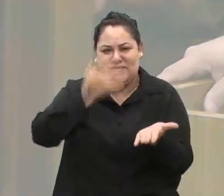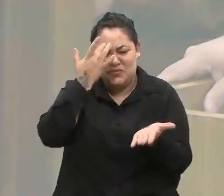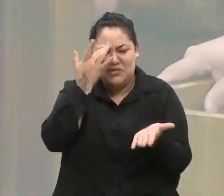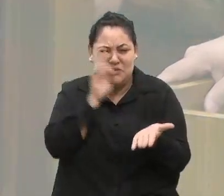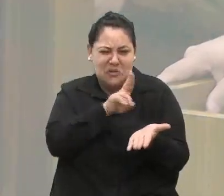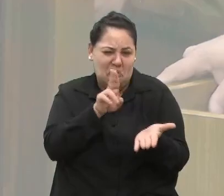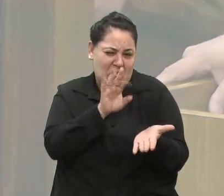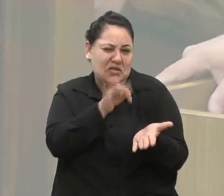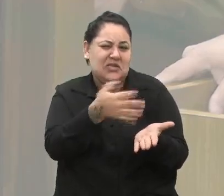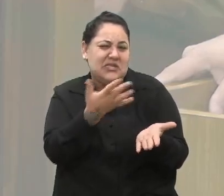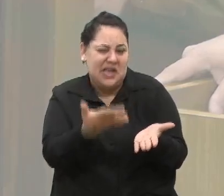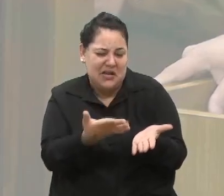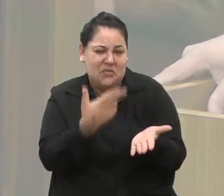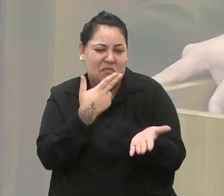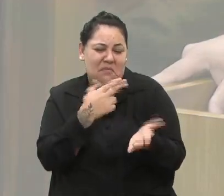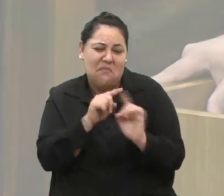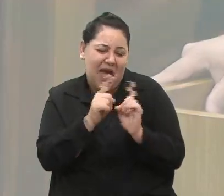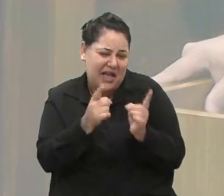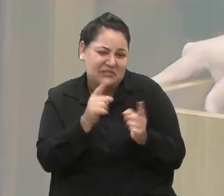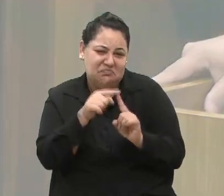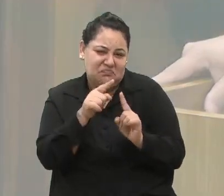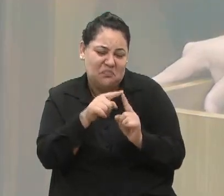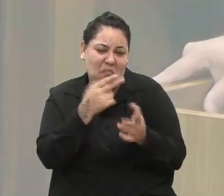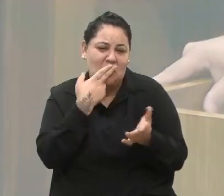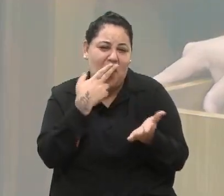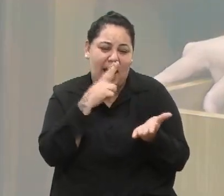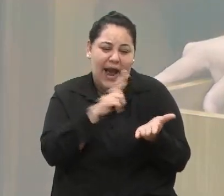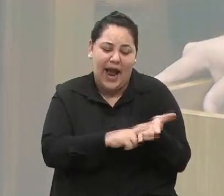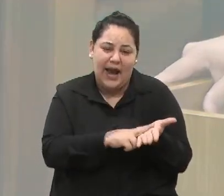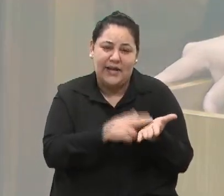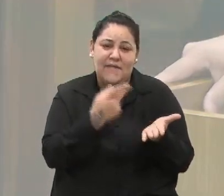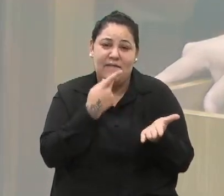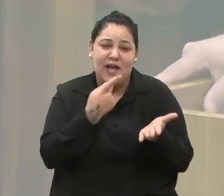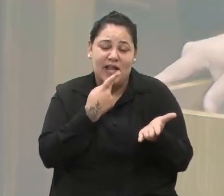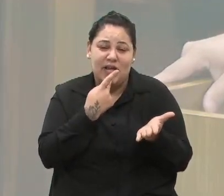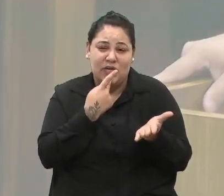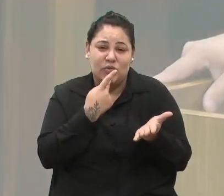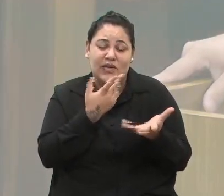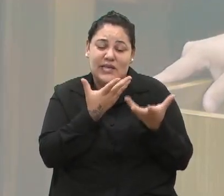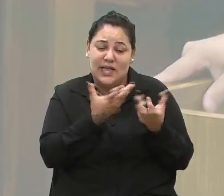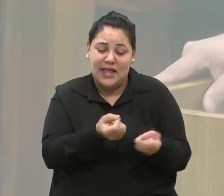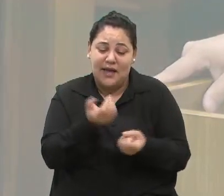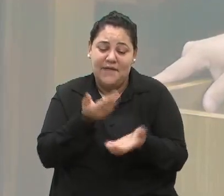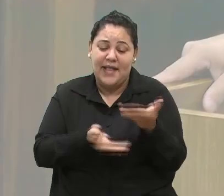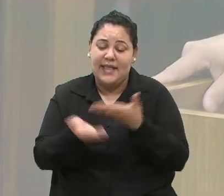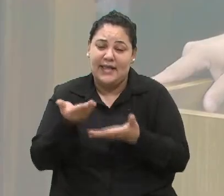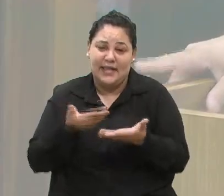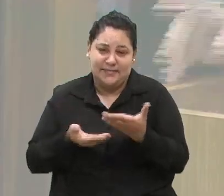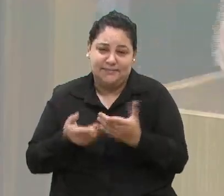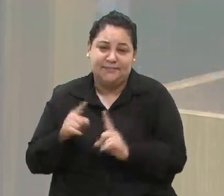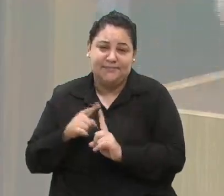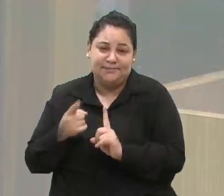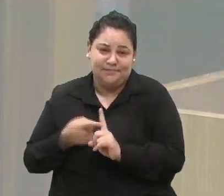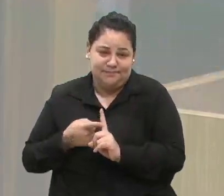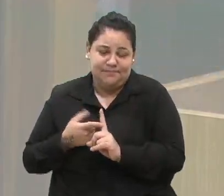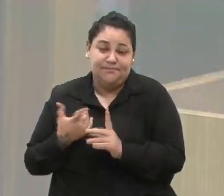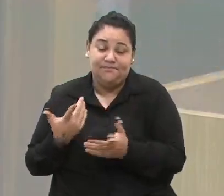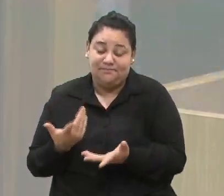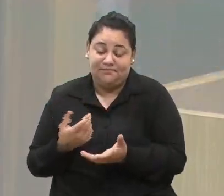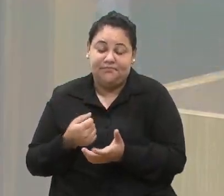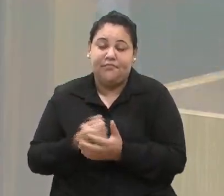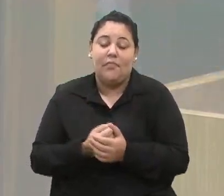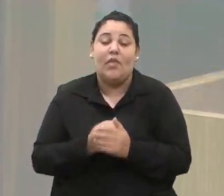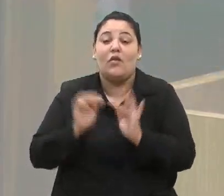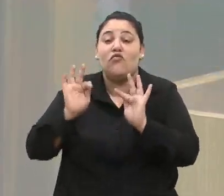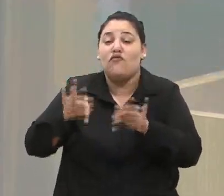mas se dispondo a dar conta do setor materno-infantil. No final